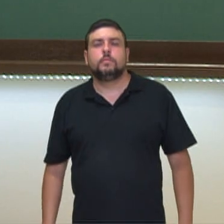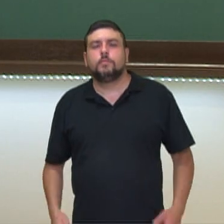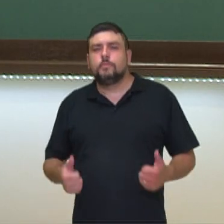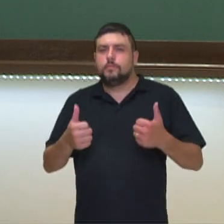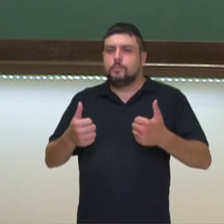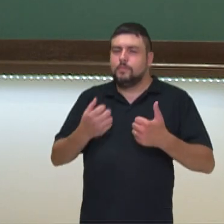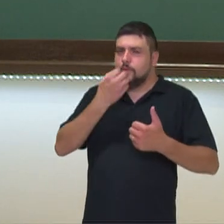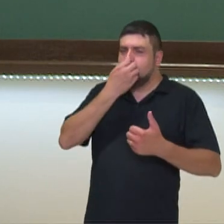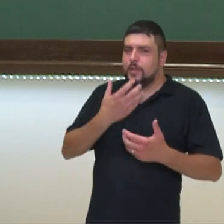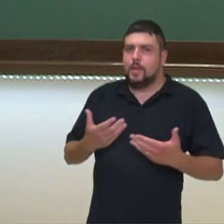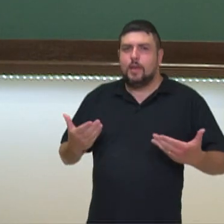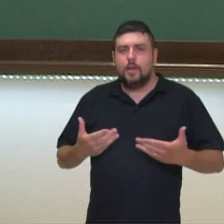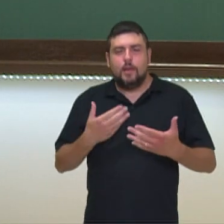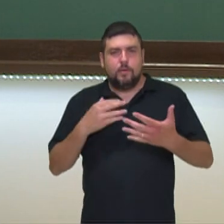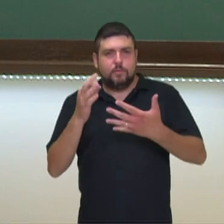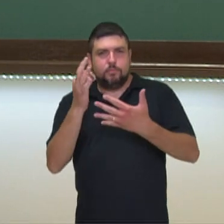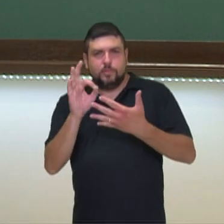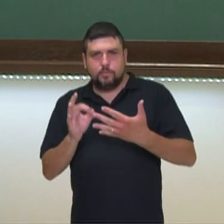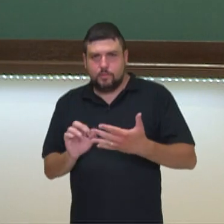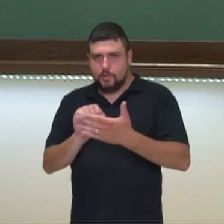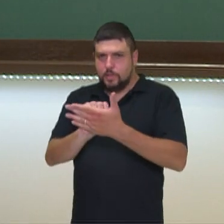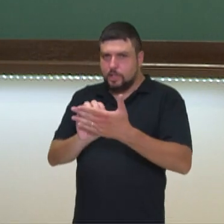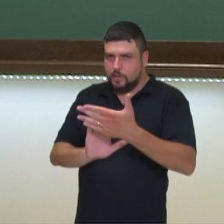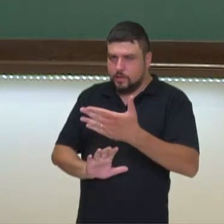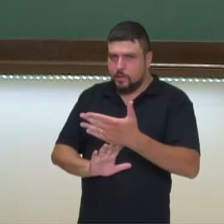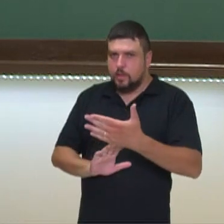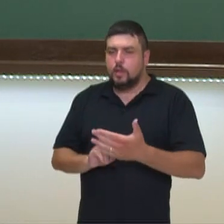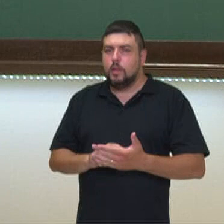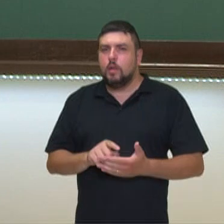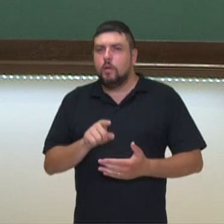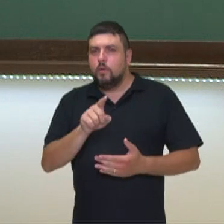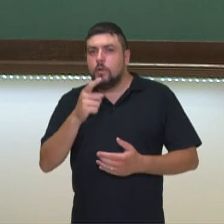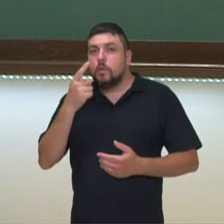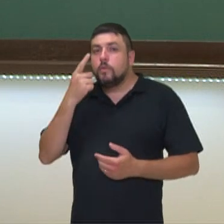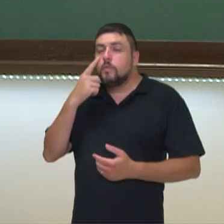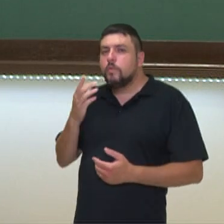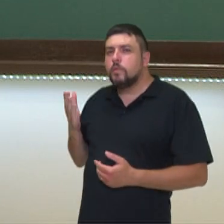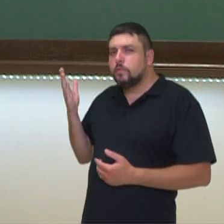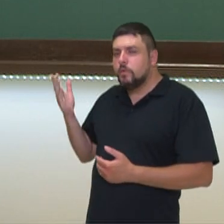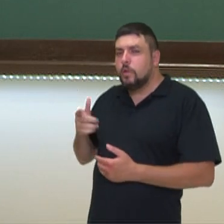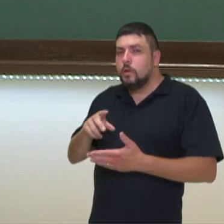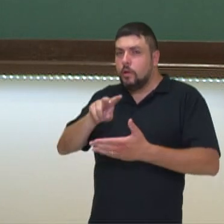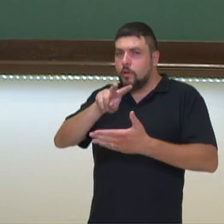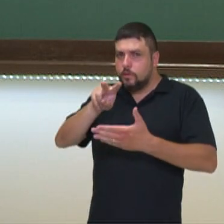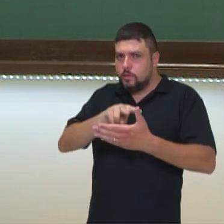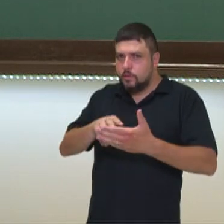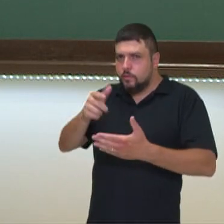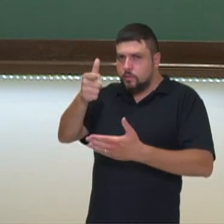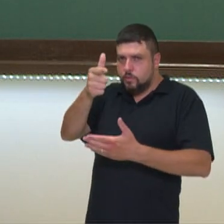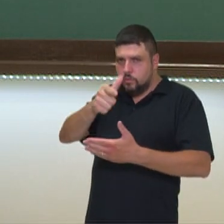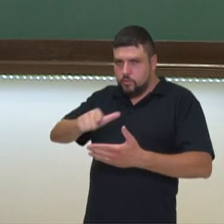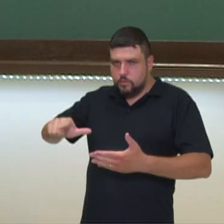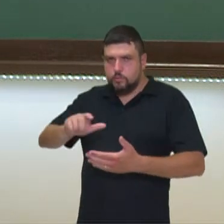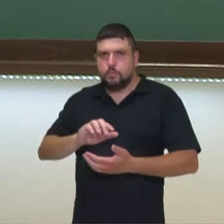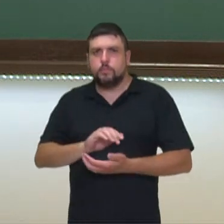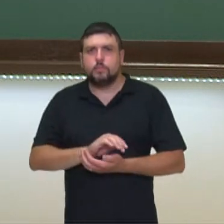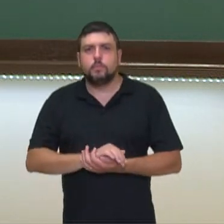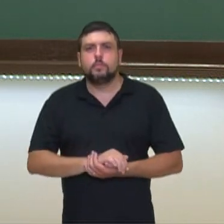Muito bem, pessoal. Então, nós vamos fazer a correção desse exercício agora. Então, confere aí na tela o enunciado. Eu vou ler de novo com você para a gente poder